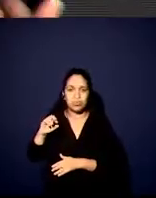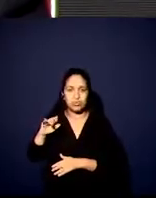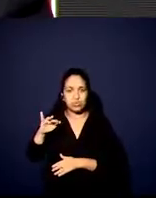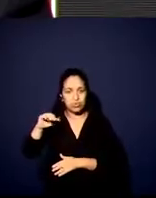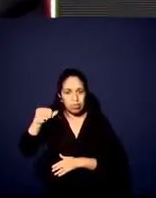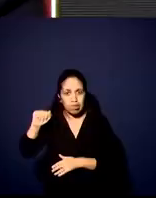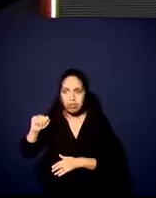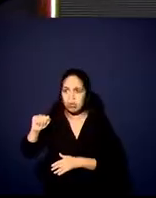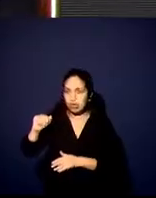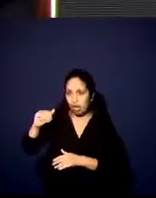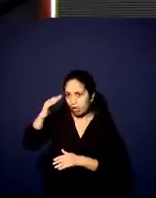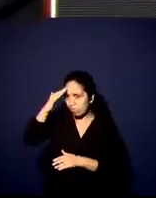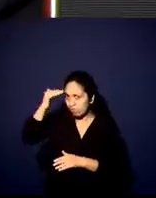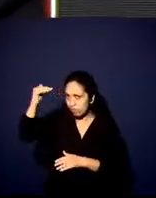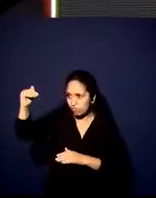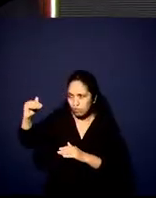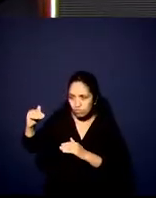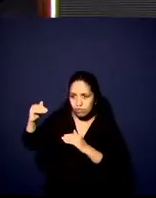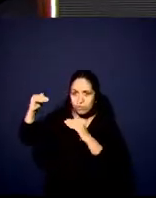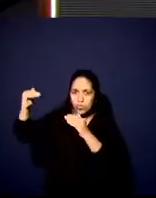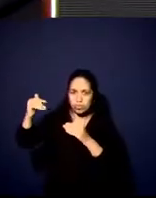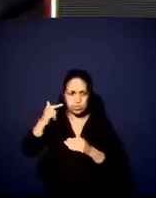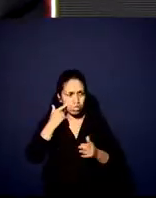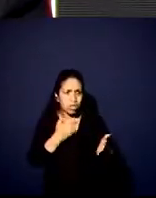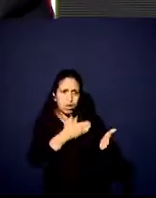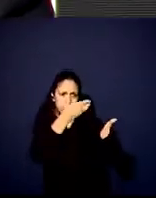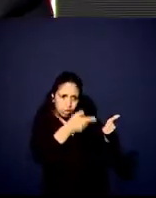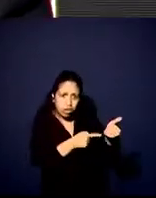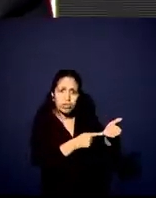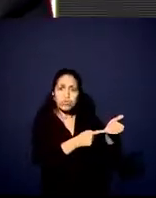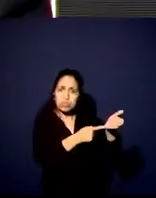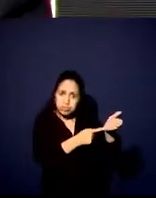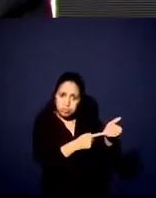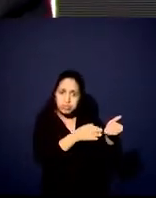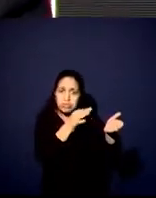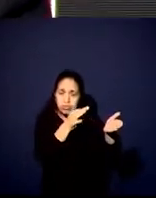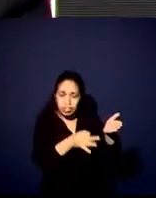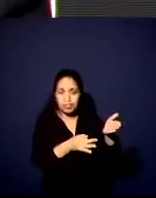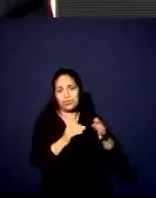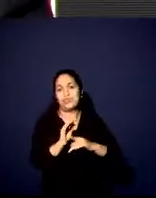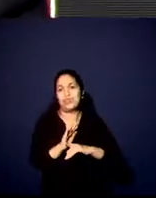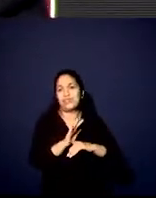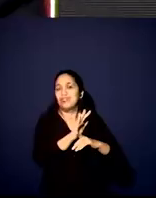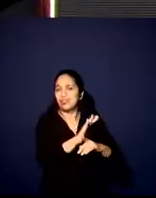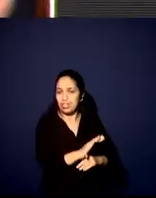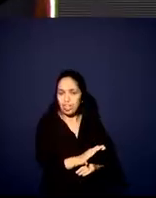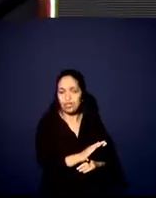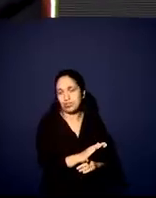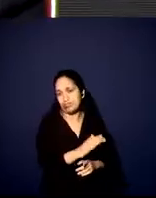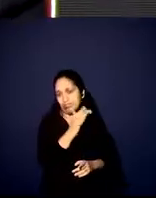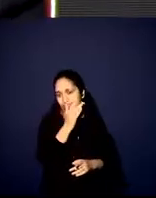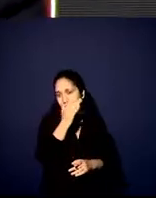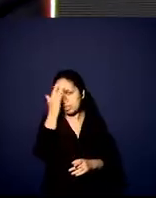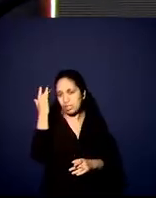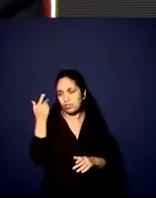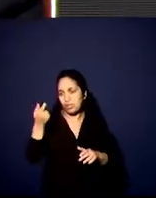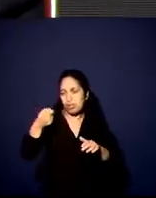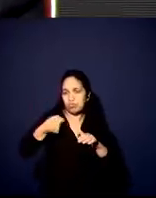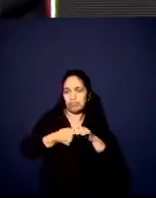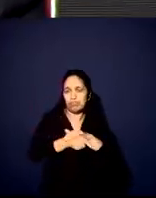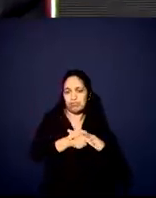nome com renome e que atestaram balanço e que favoreceram para que muitas pessoas investissem